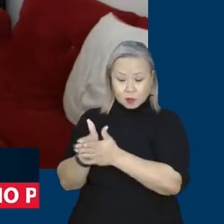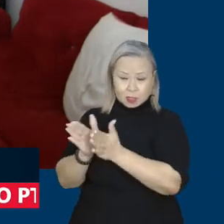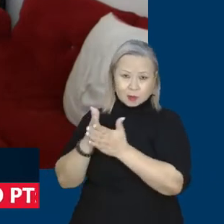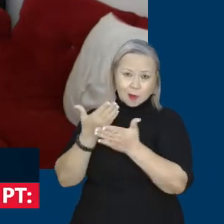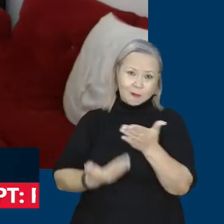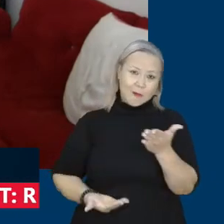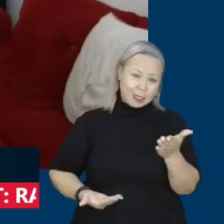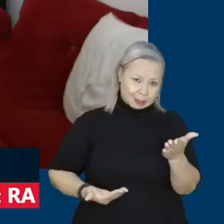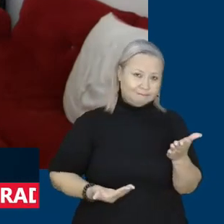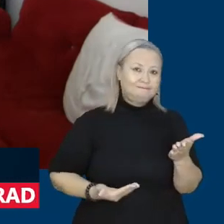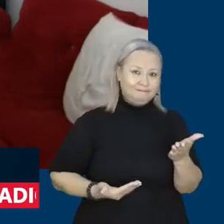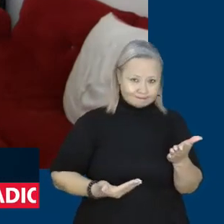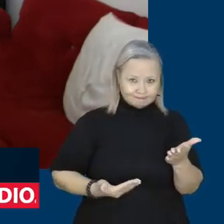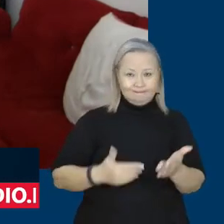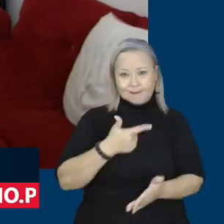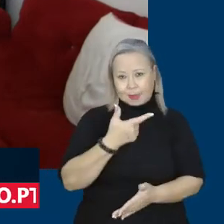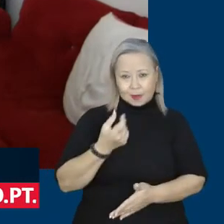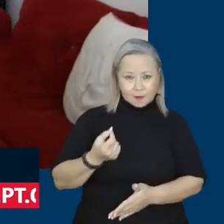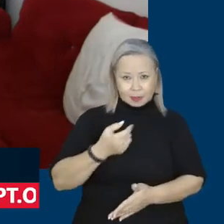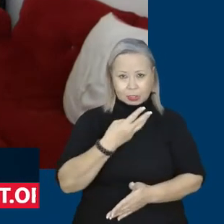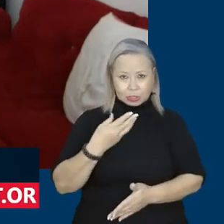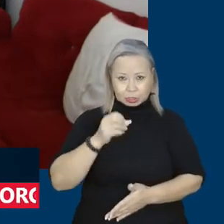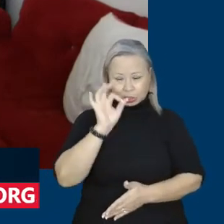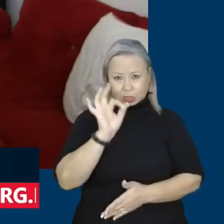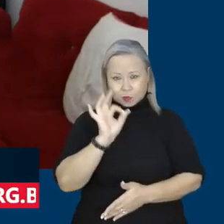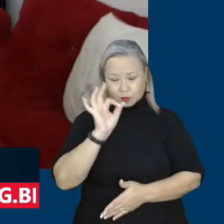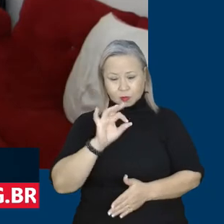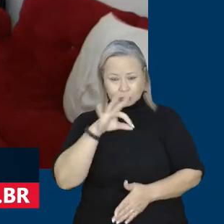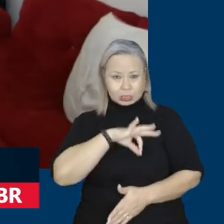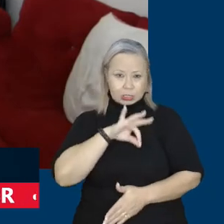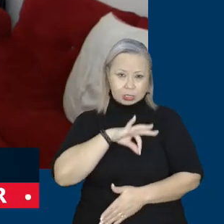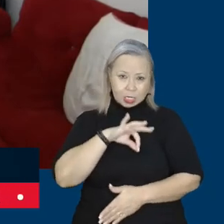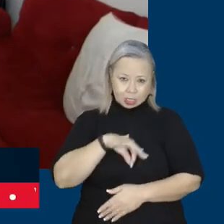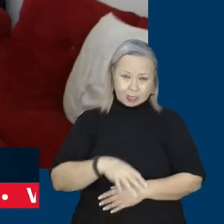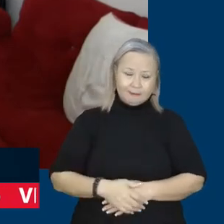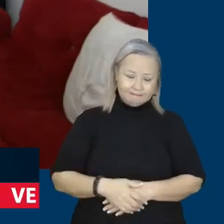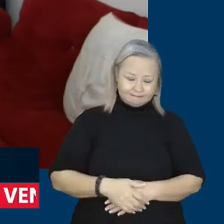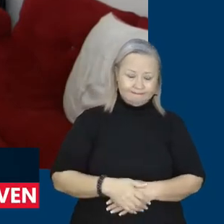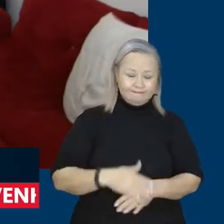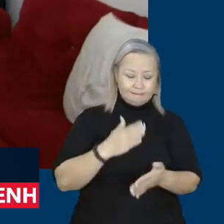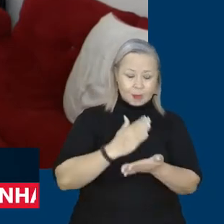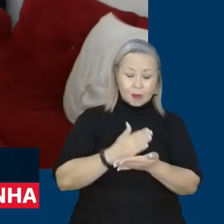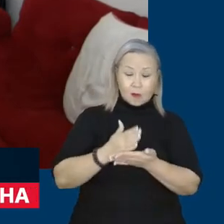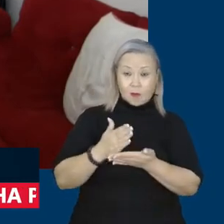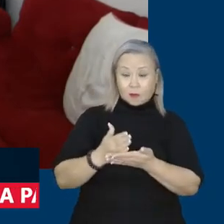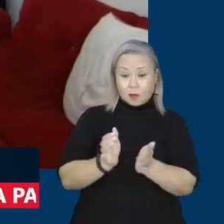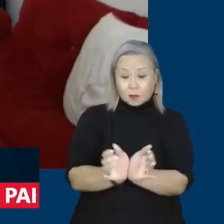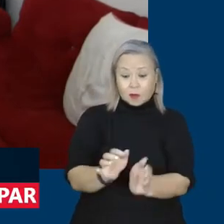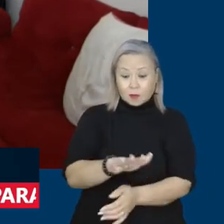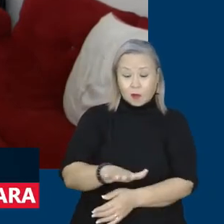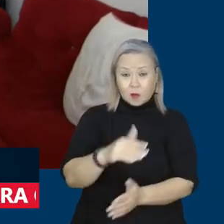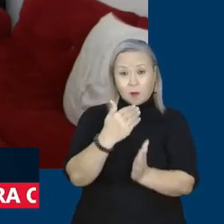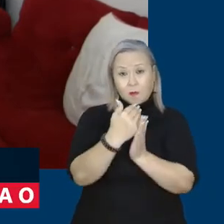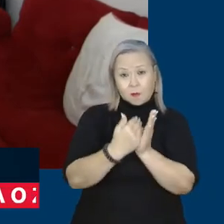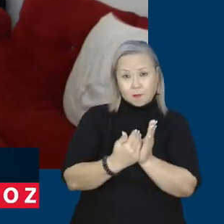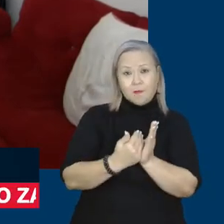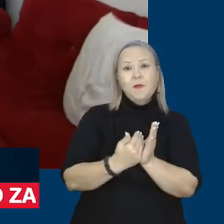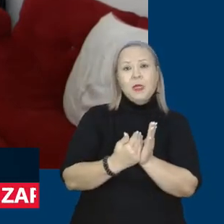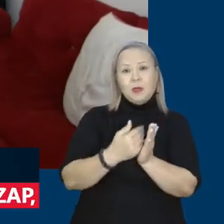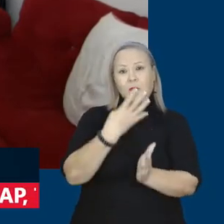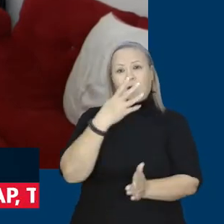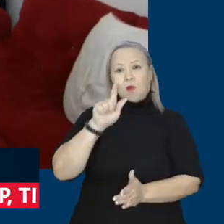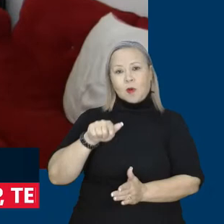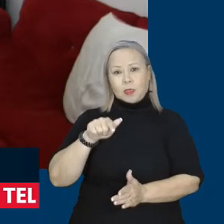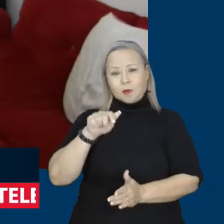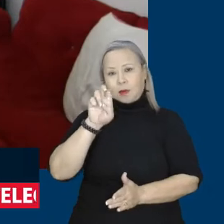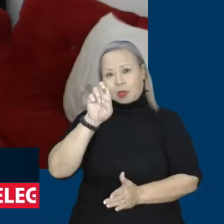entre 20 e 30% da sua renda enquanto a parcela com maior renda perdeu apenas é quatro e meio